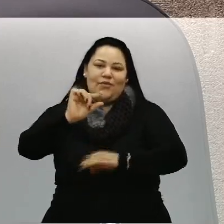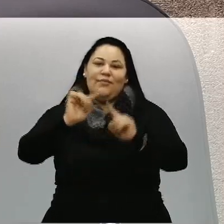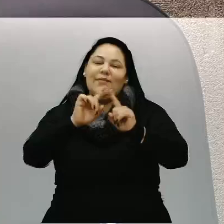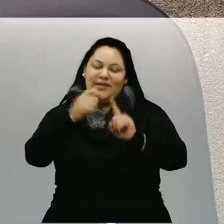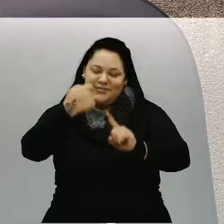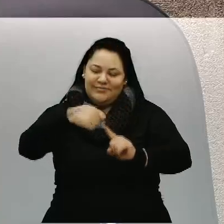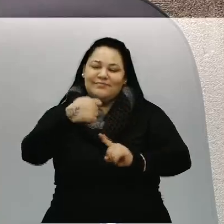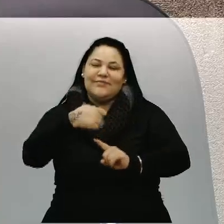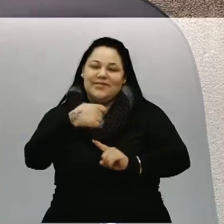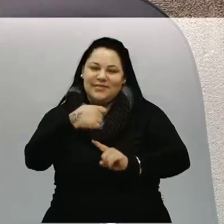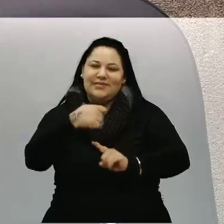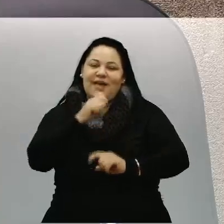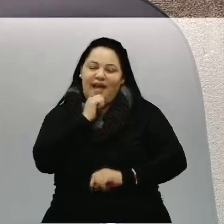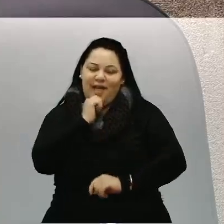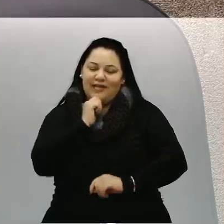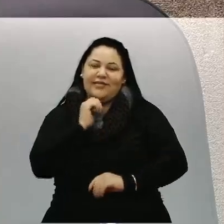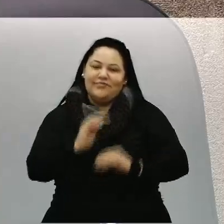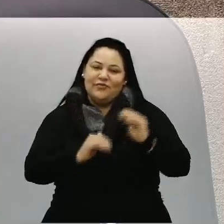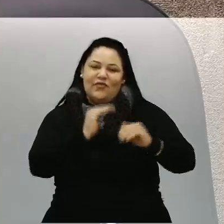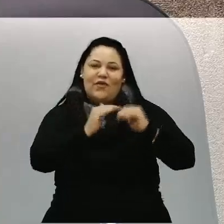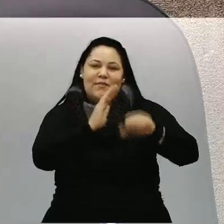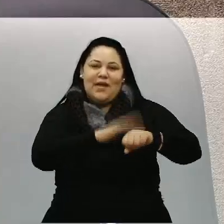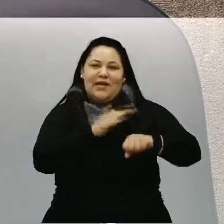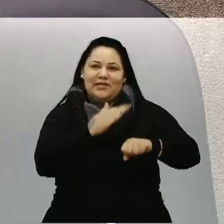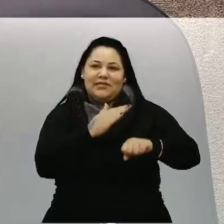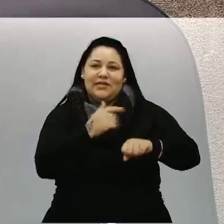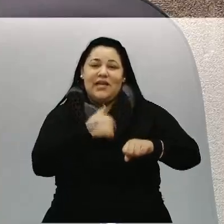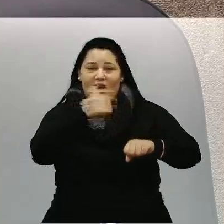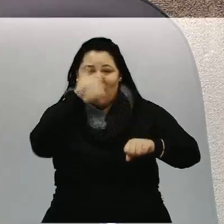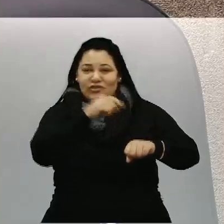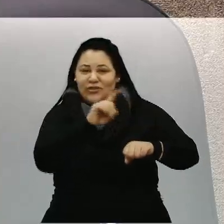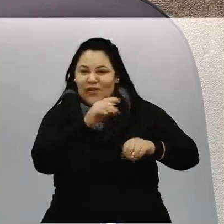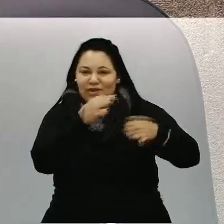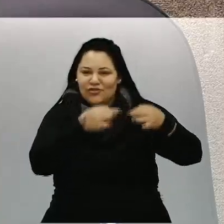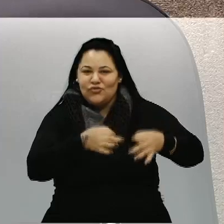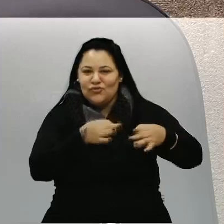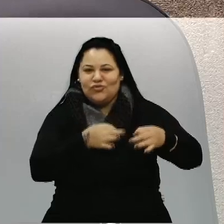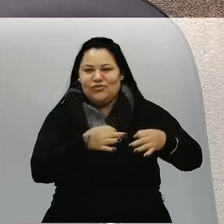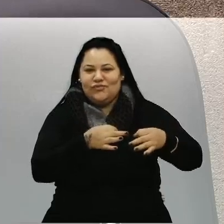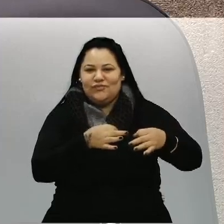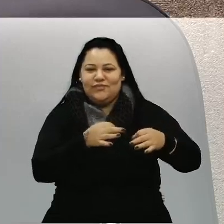evoluir. Então eu acho que eu acho que não é justo ninguém